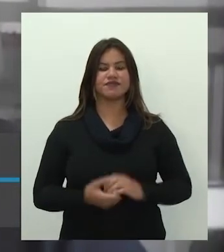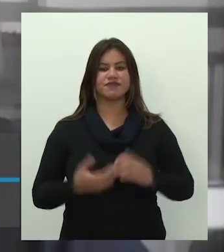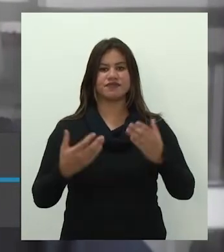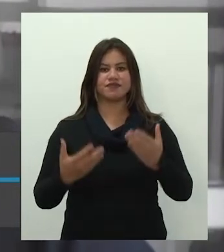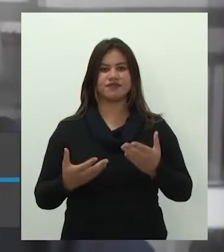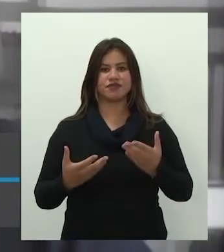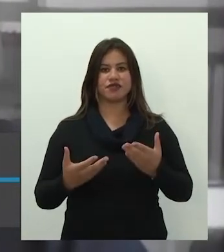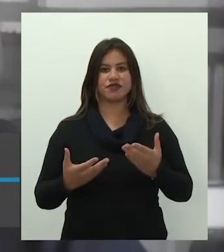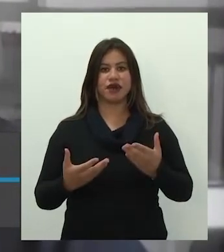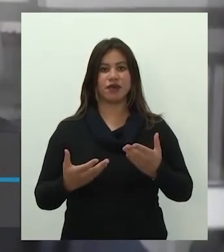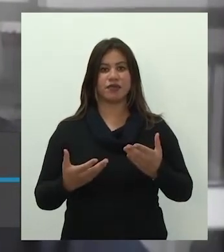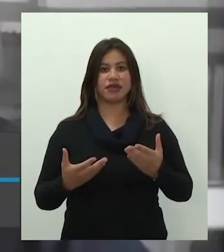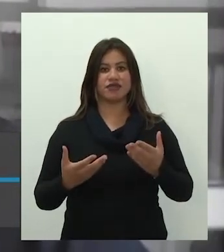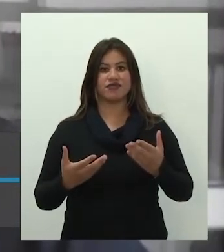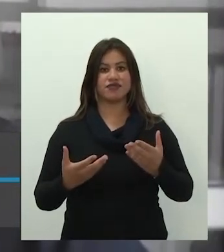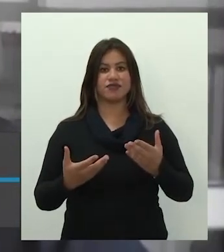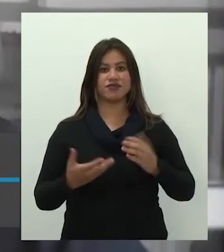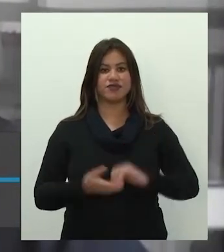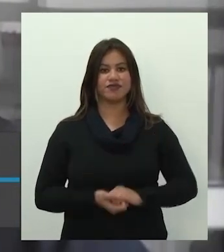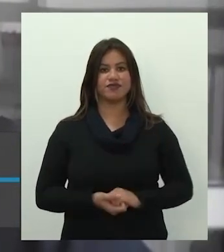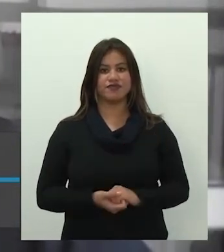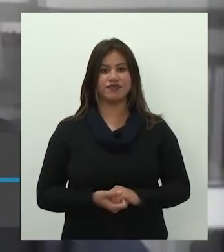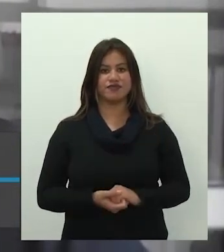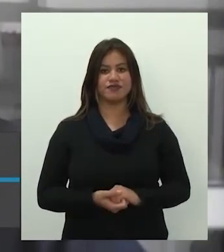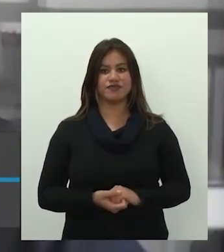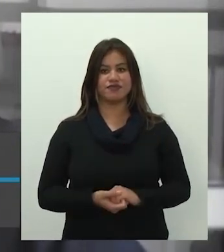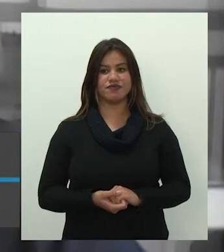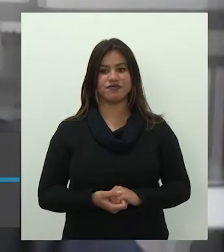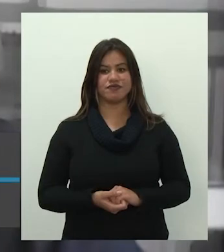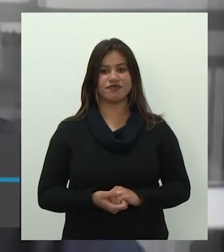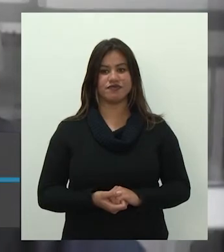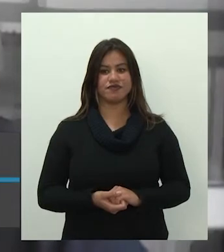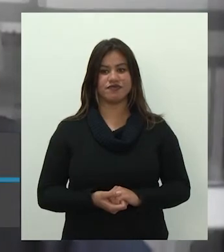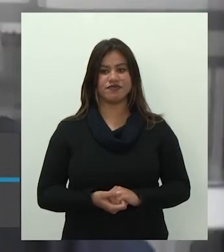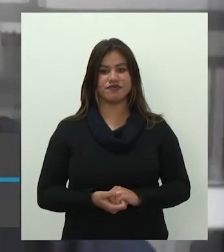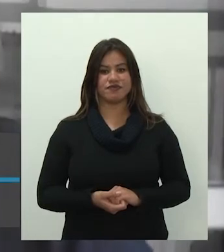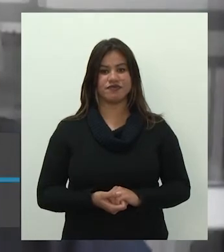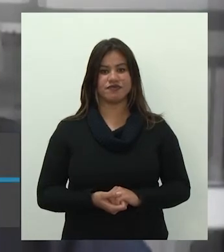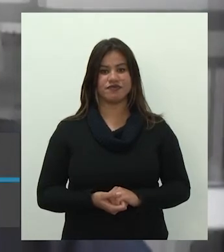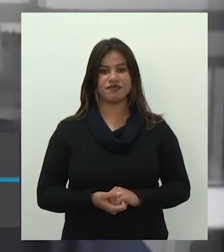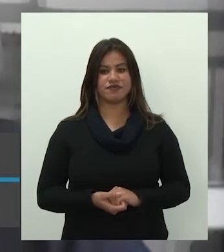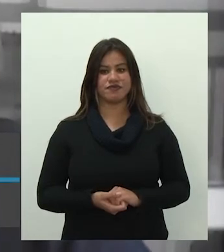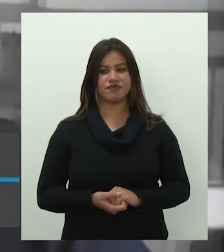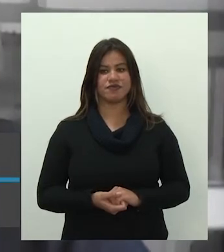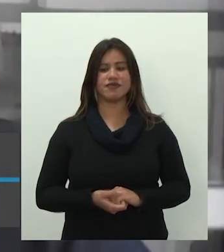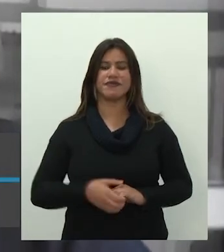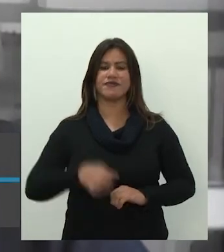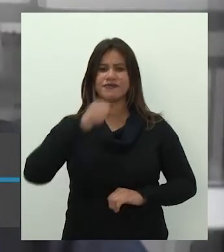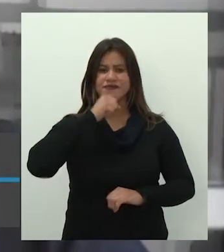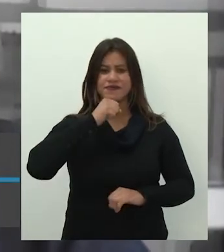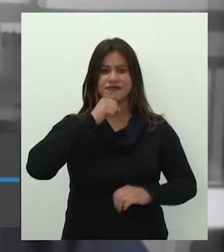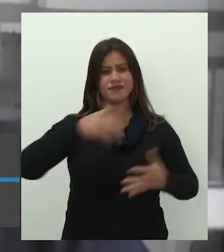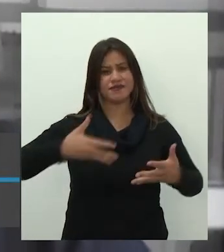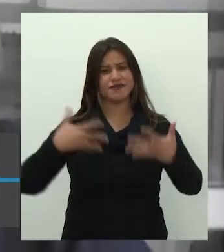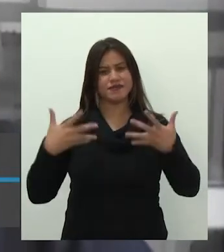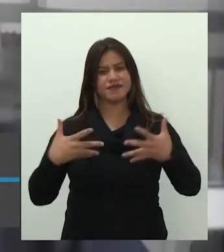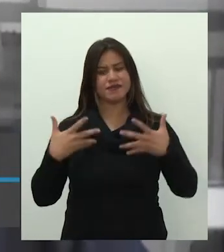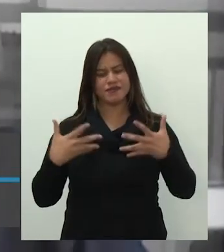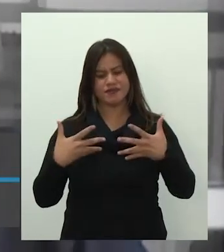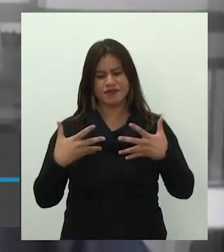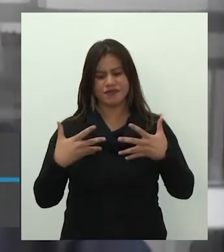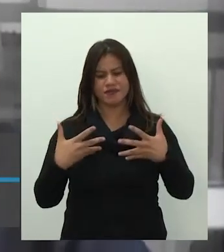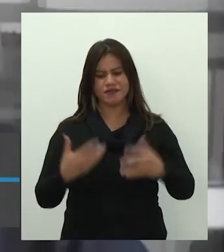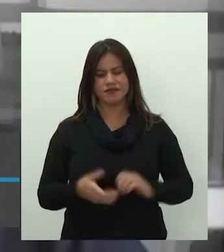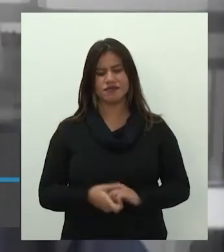e estamos hoje no nosso segundo programa Envelhecimento Ativo. O envelhecimento ativo é um tema que a gente